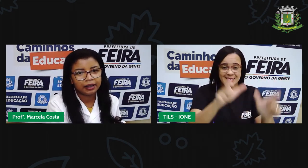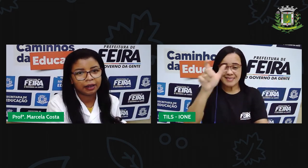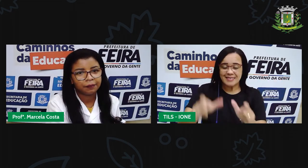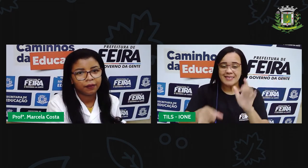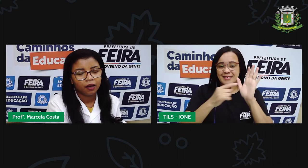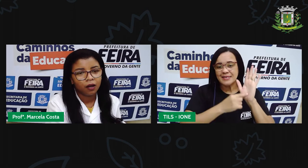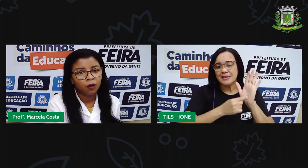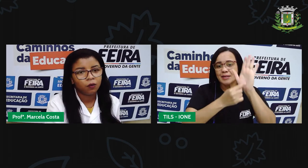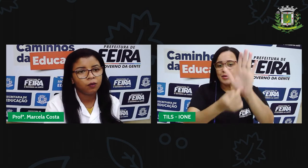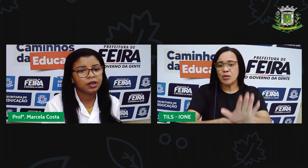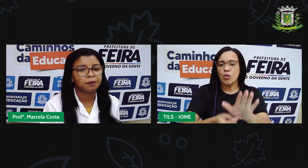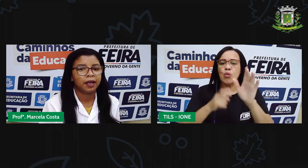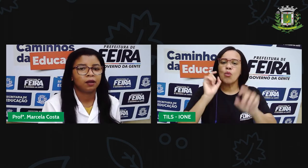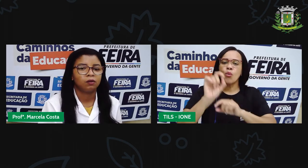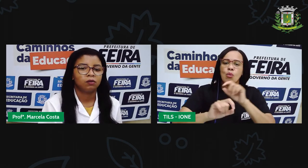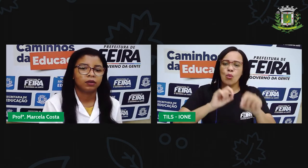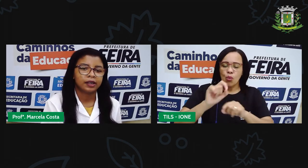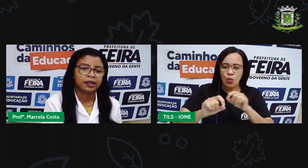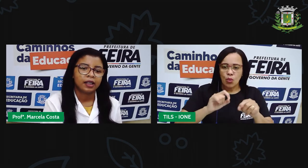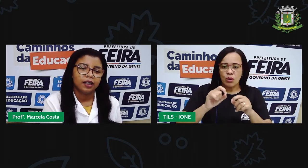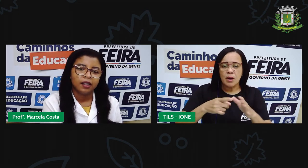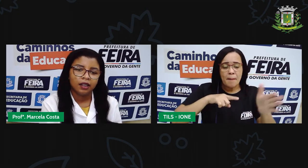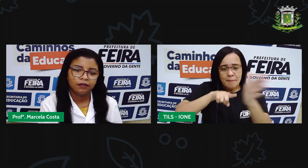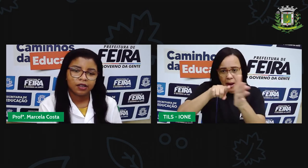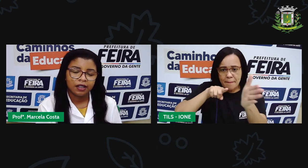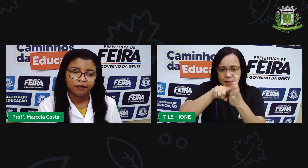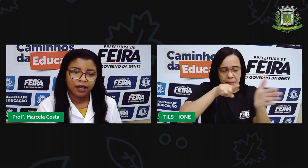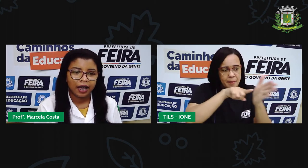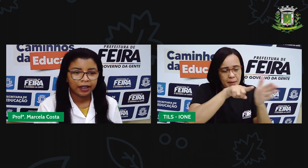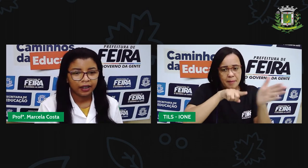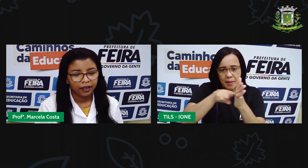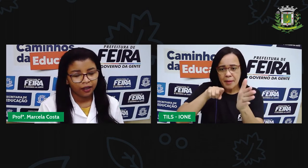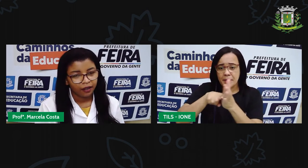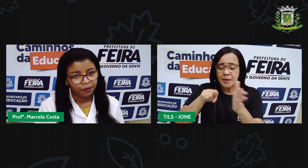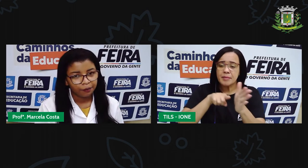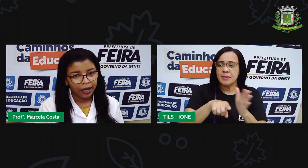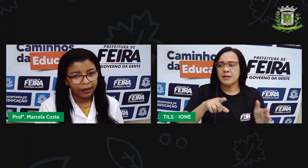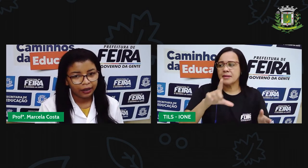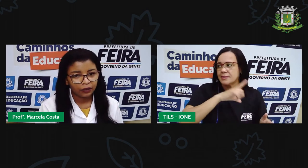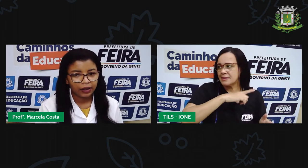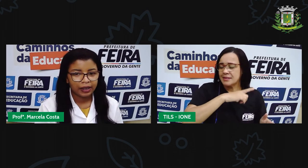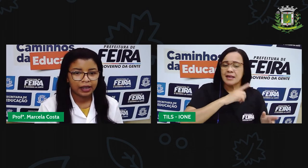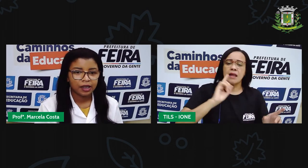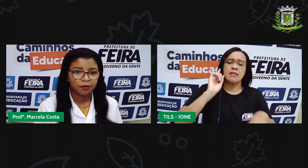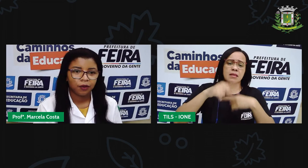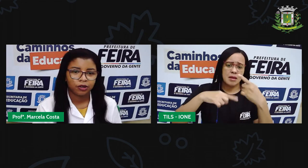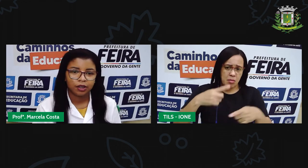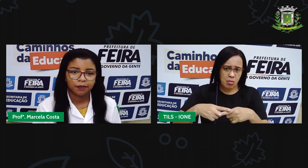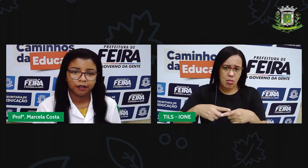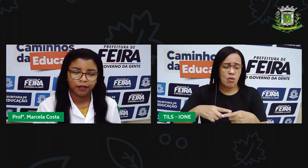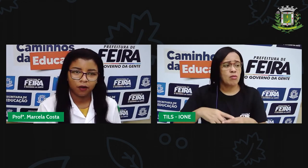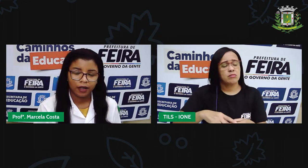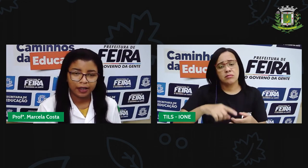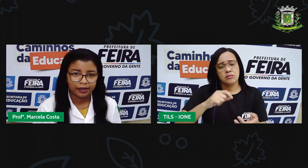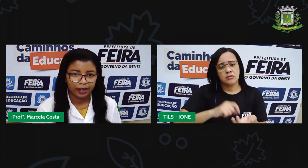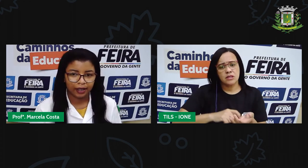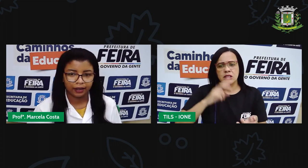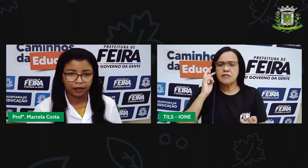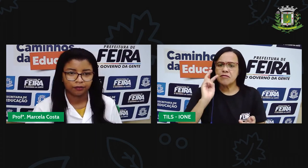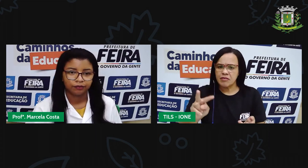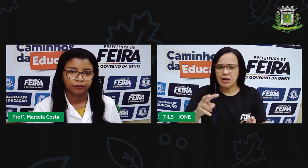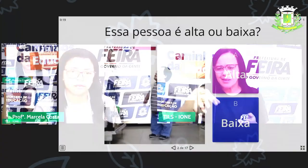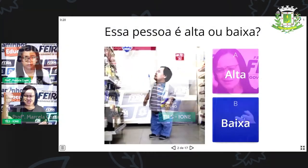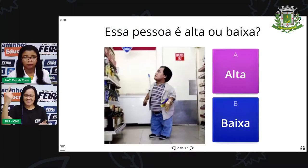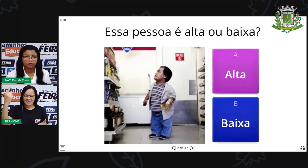Apresenta algumas perguntas e você vai marcando ali as respostas para ver qual é a